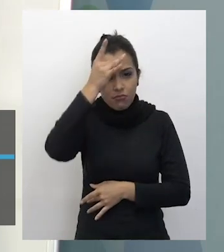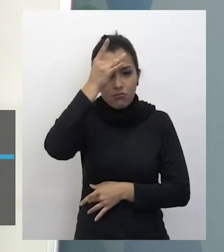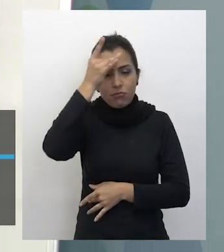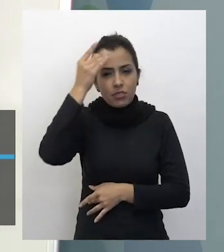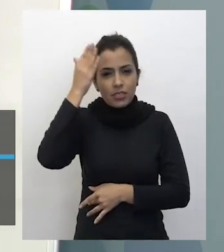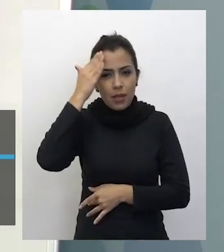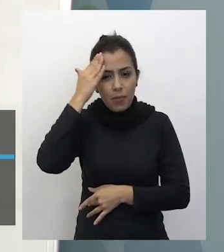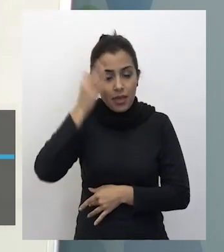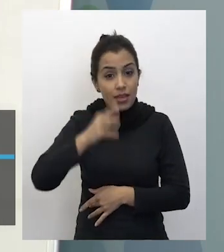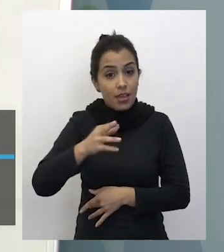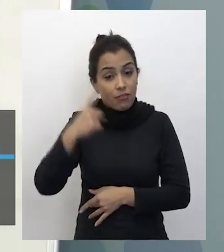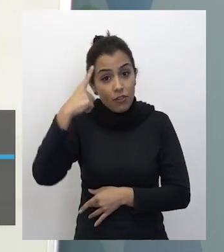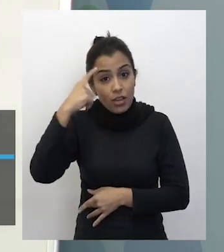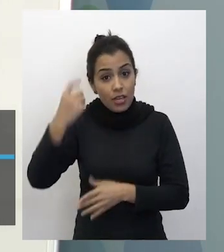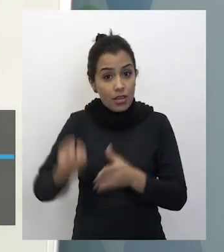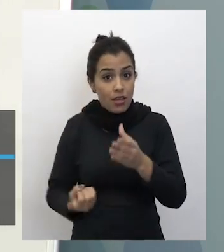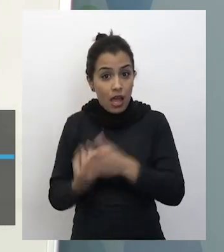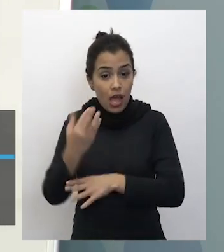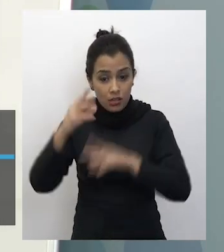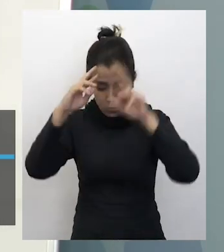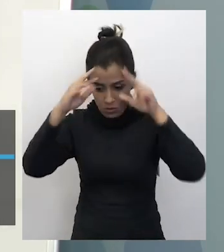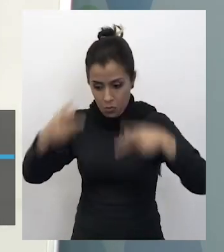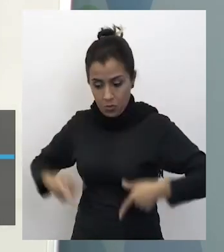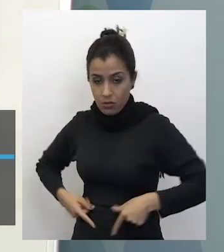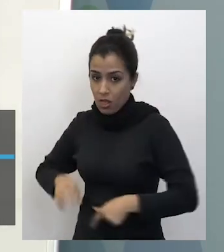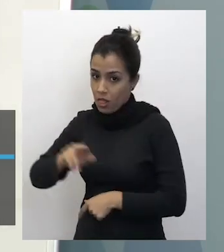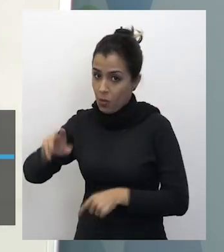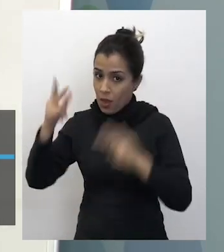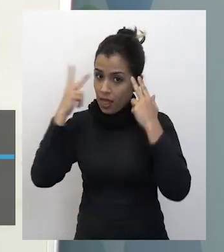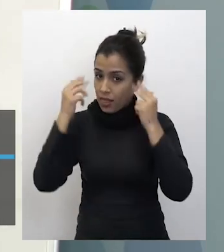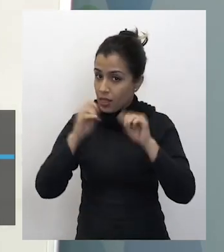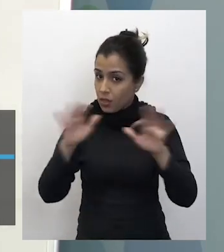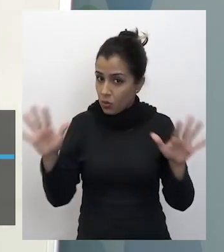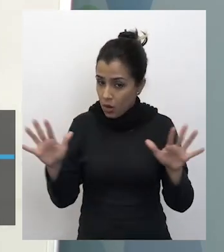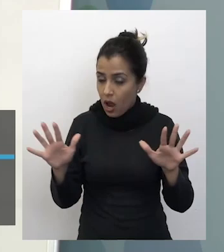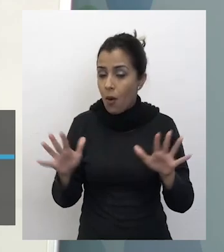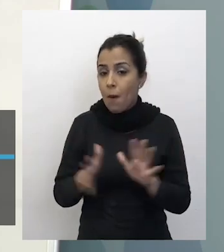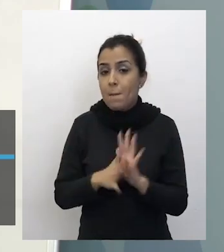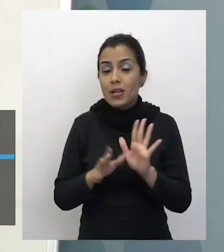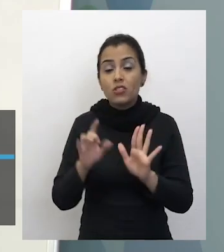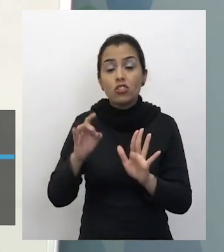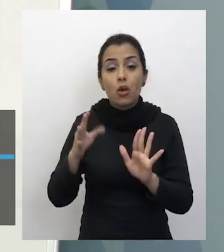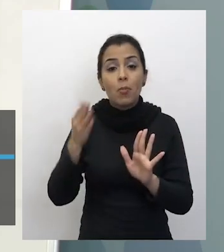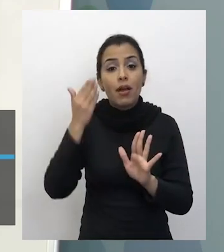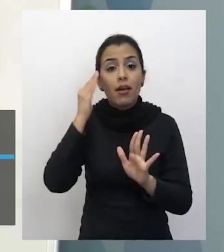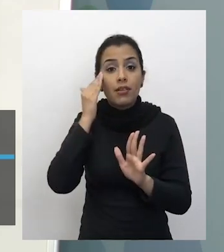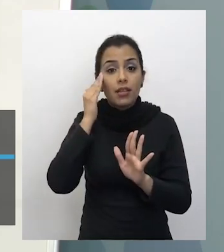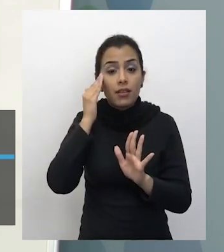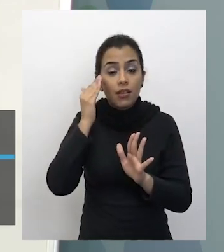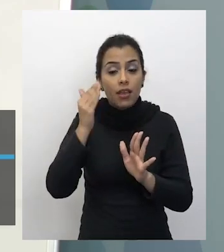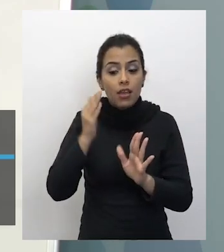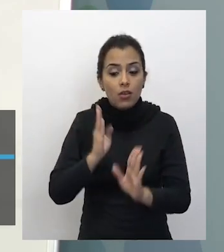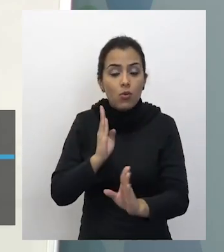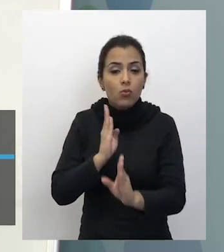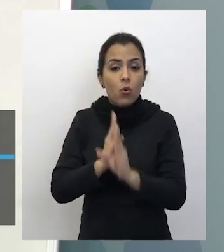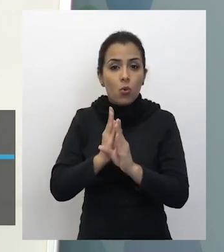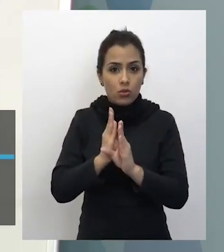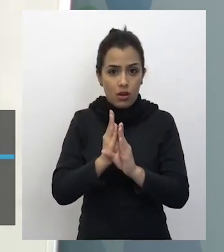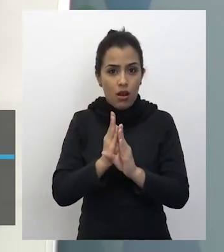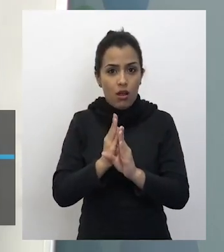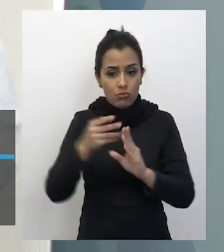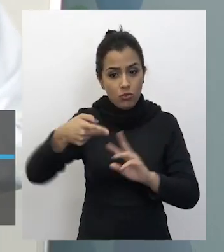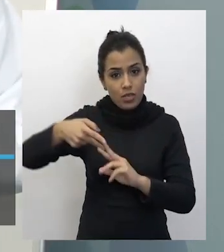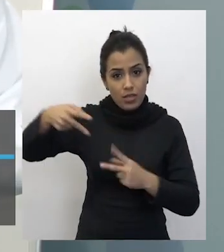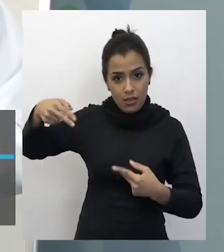homem, não é da natureza, mas só para cortar o DNA num encontro determinado da molécula, tá bom?